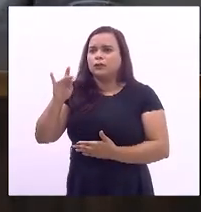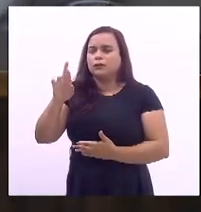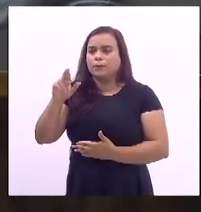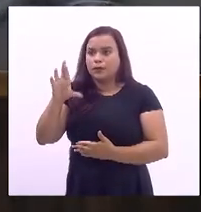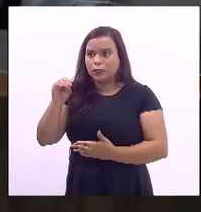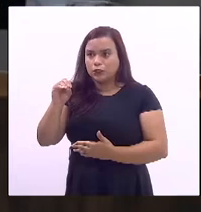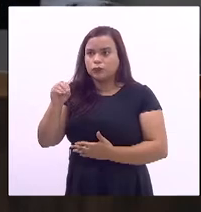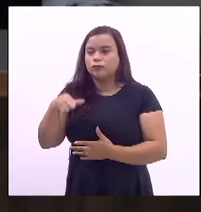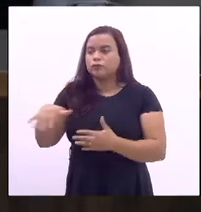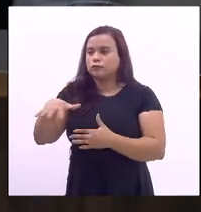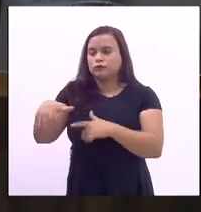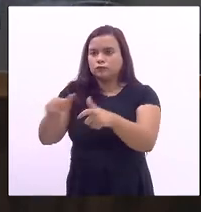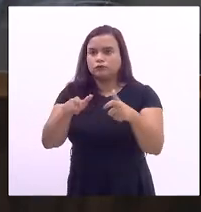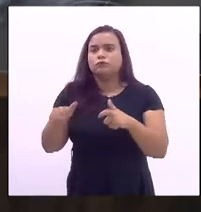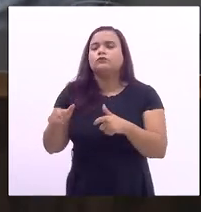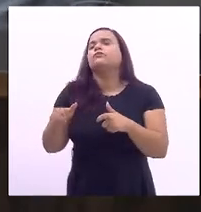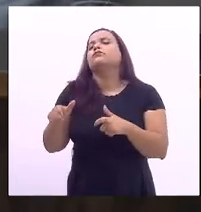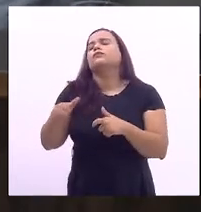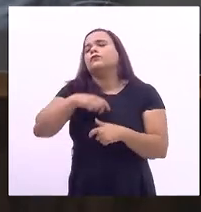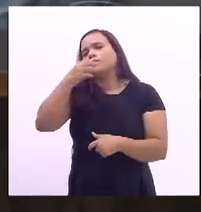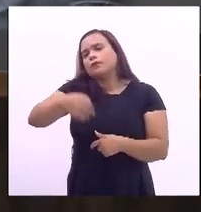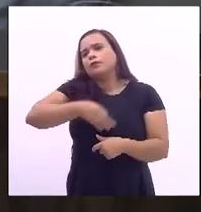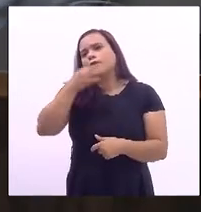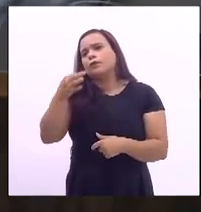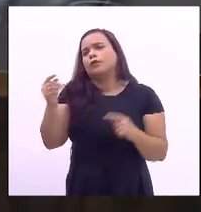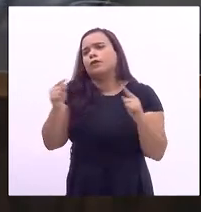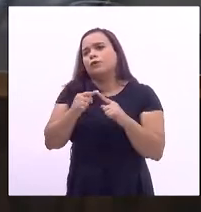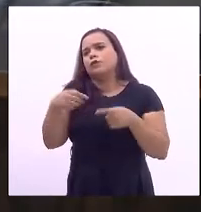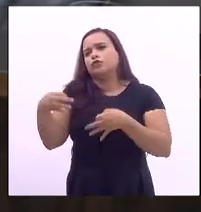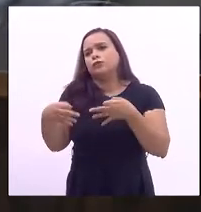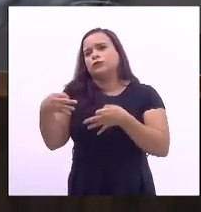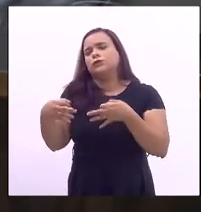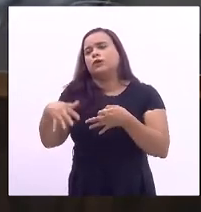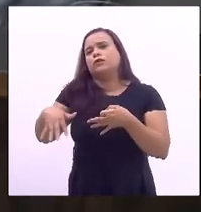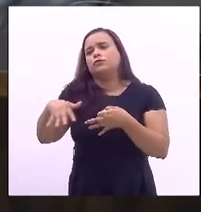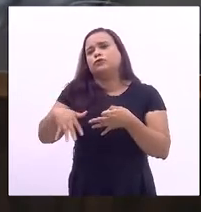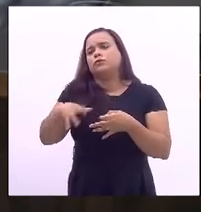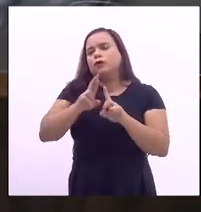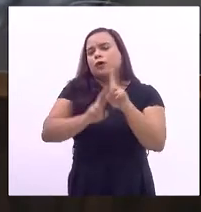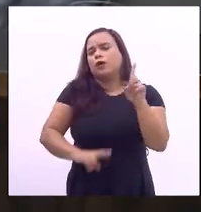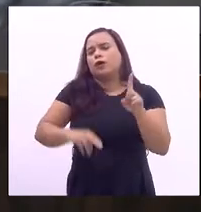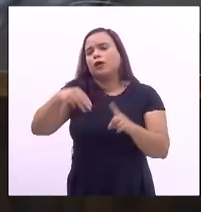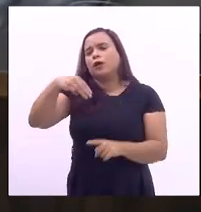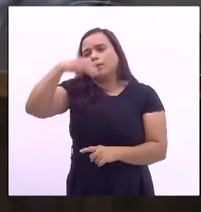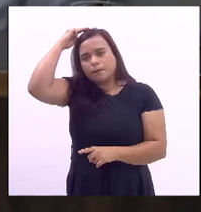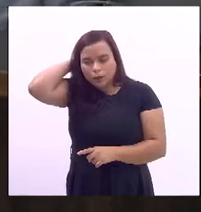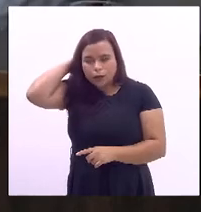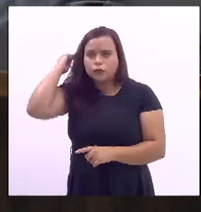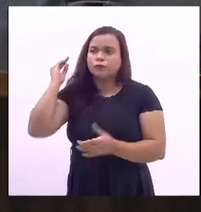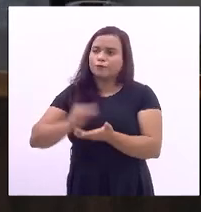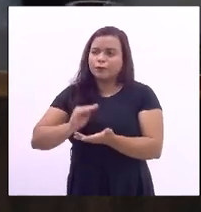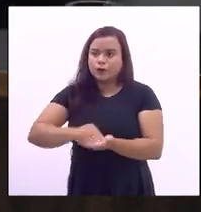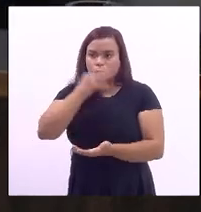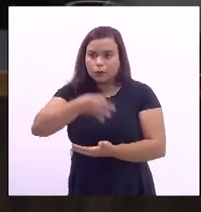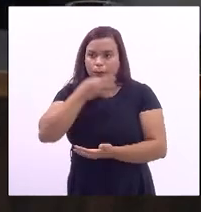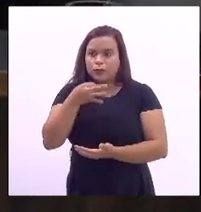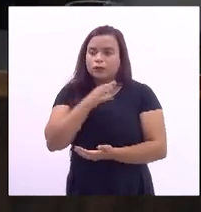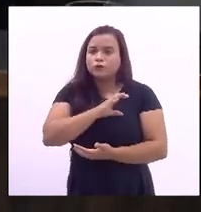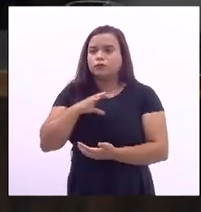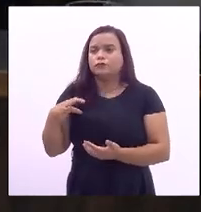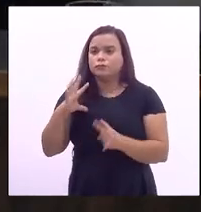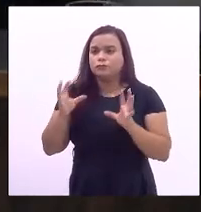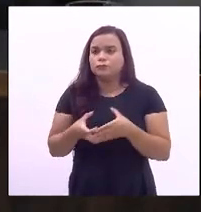outras providências parecida a comissão de concessão desse pela juridicidade relator Deputado Márcio Pacheco Os seres das